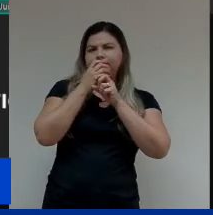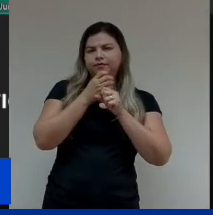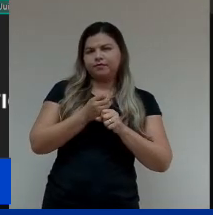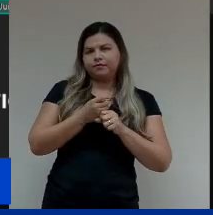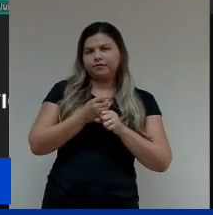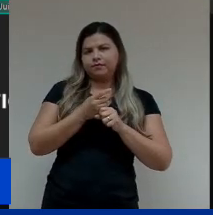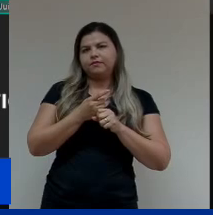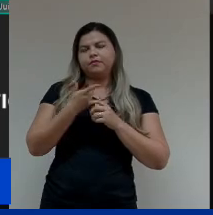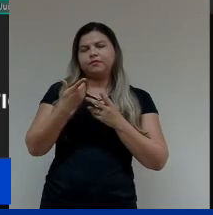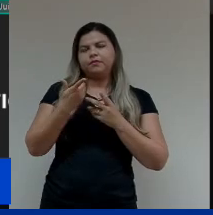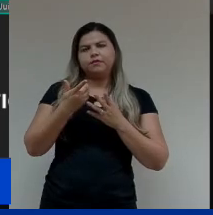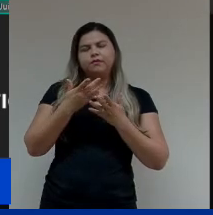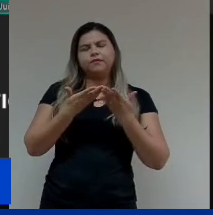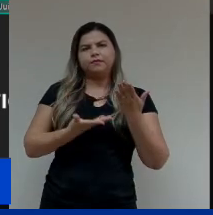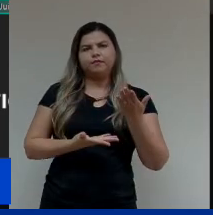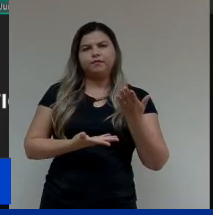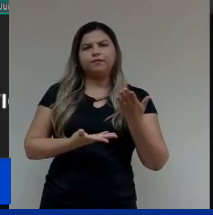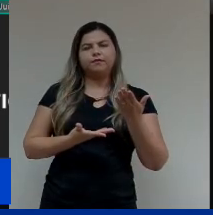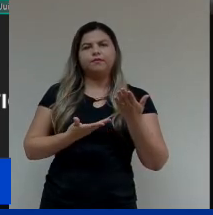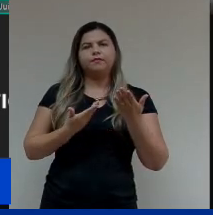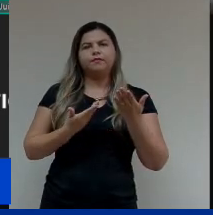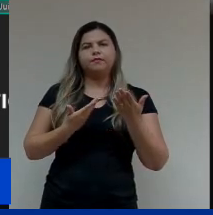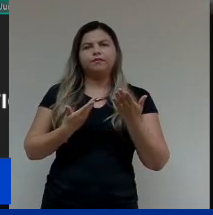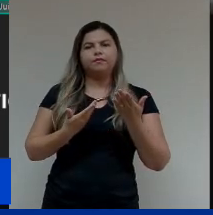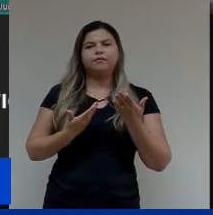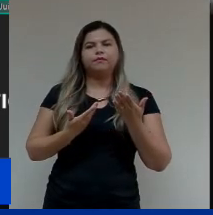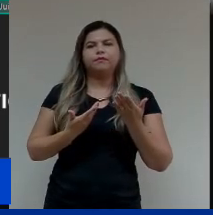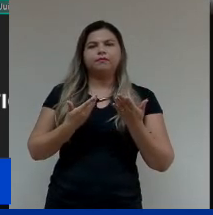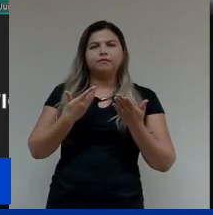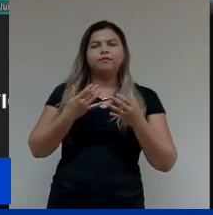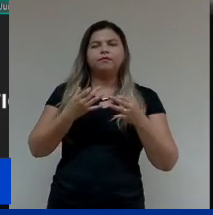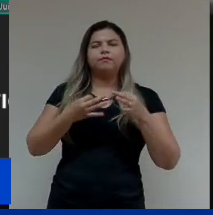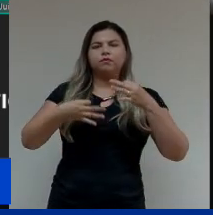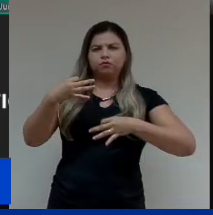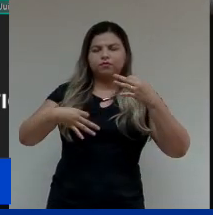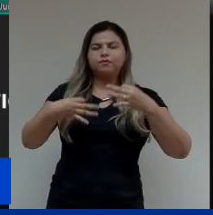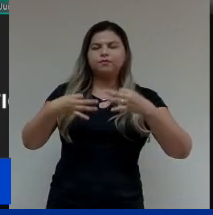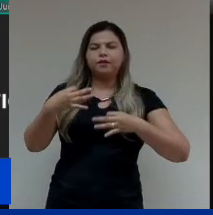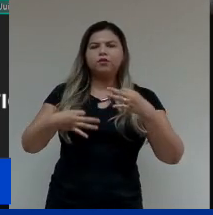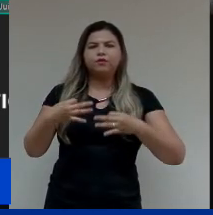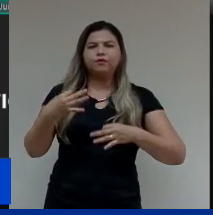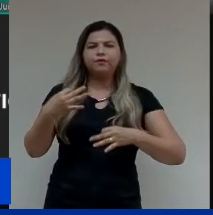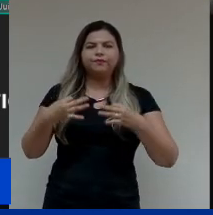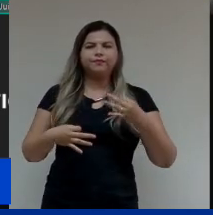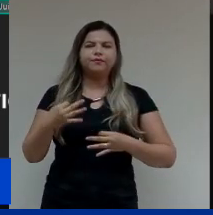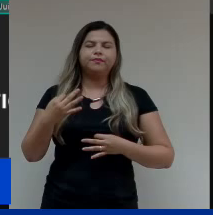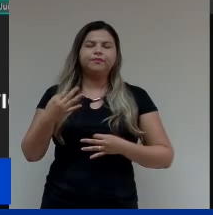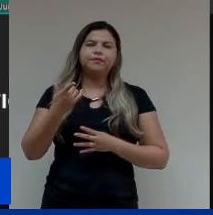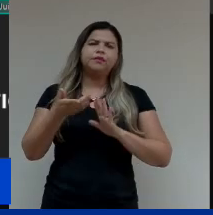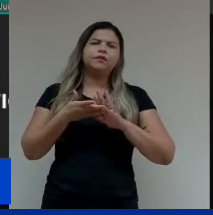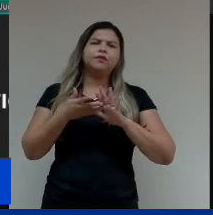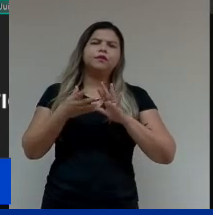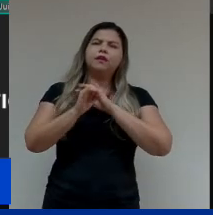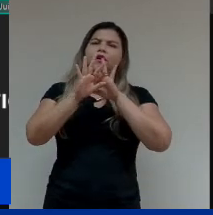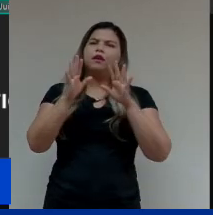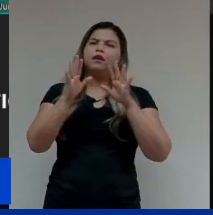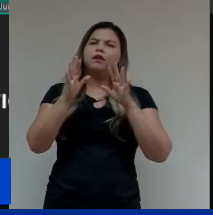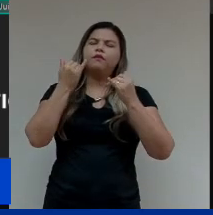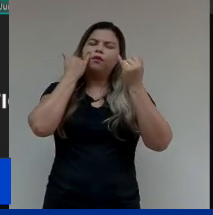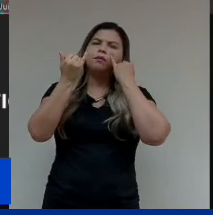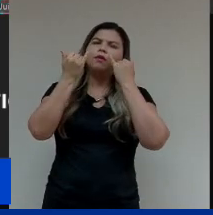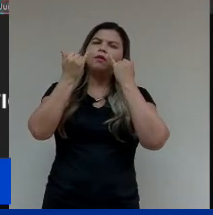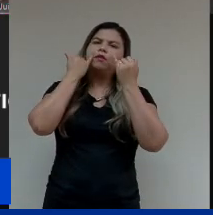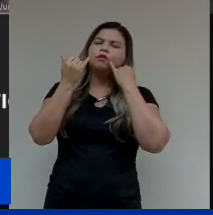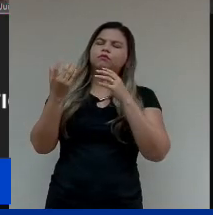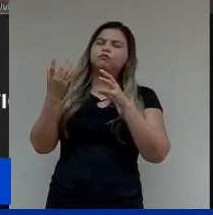Nos aclaratórios, o embargante alega omissão no julgamento a não esclarecer de que maneira o gasto